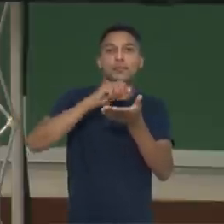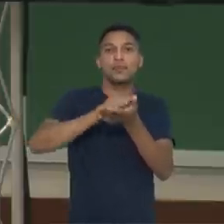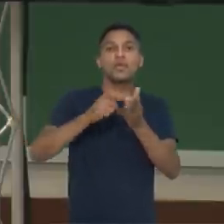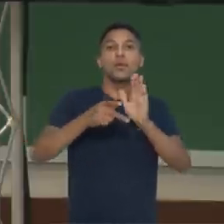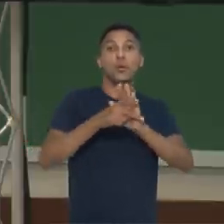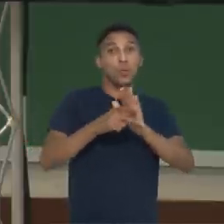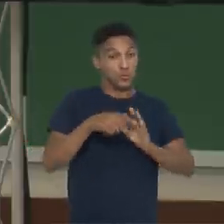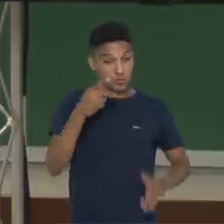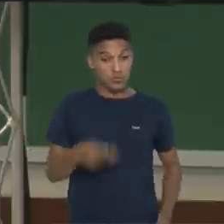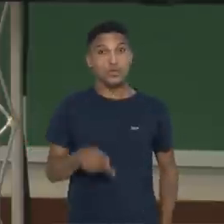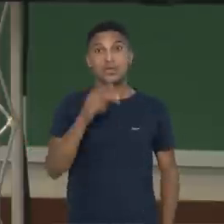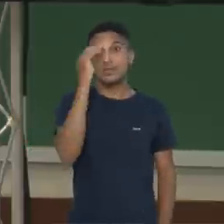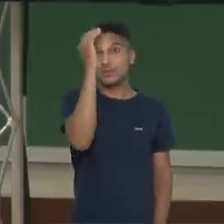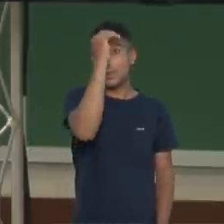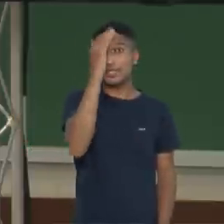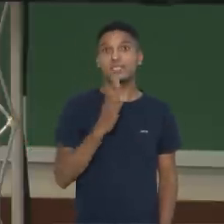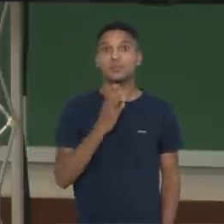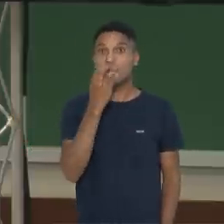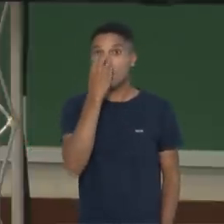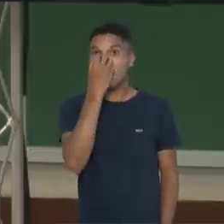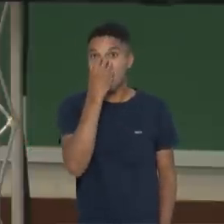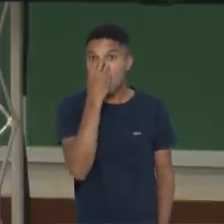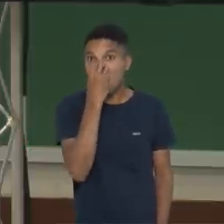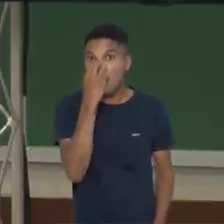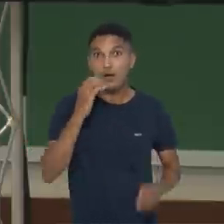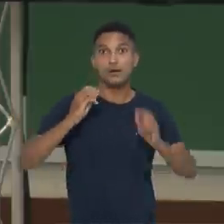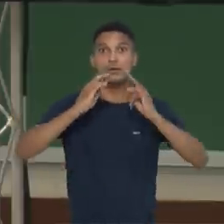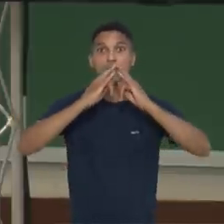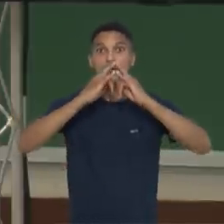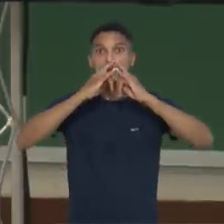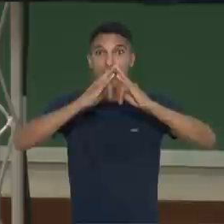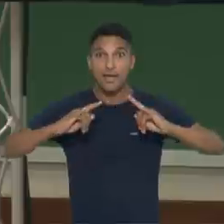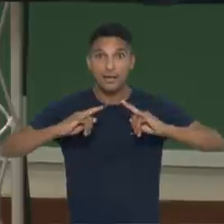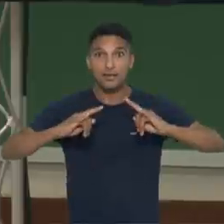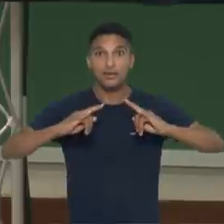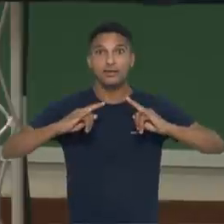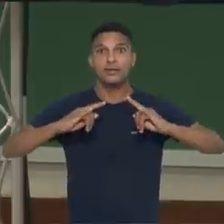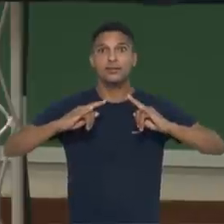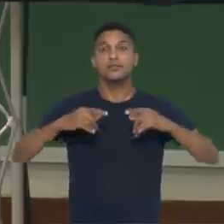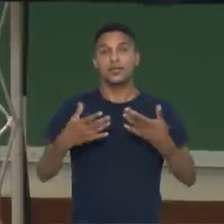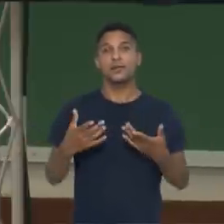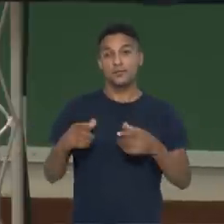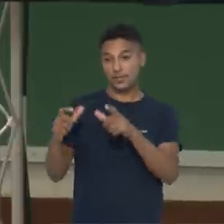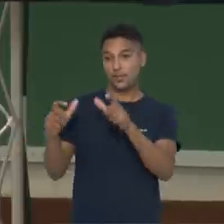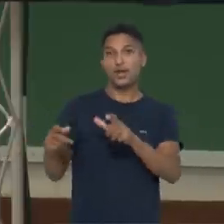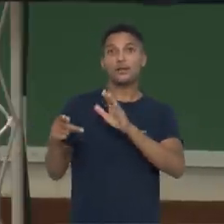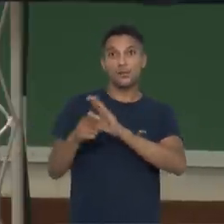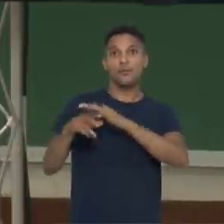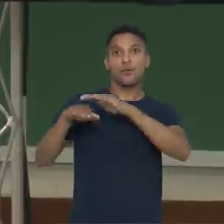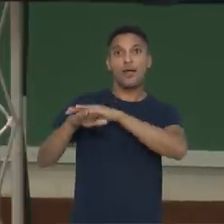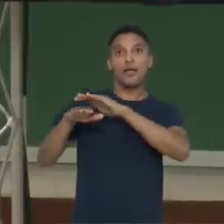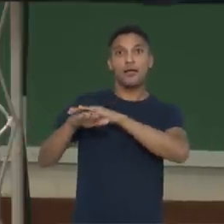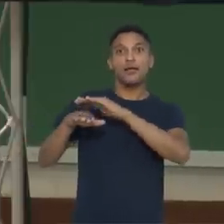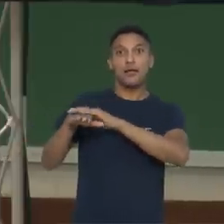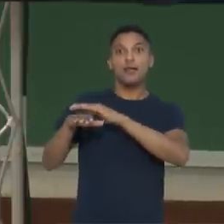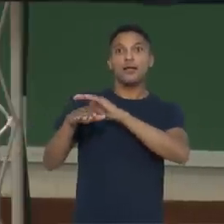muito importante, né? E, enfim, temos lá esse espaço para guardar esse registro,